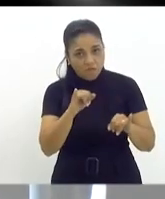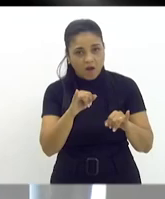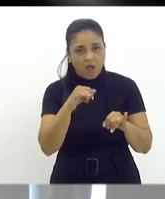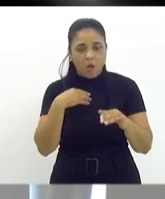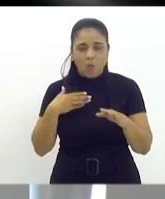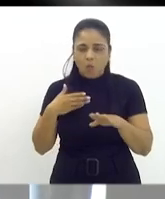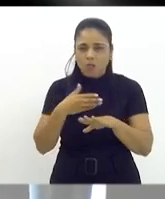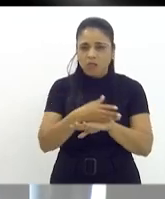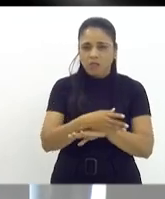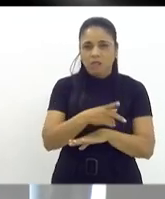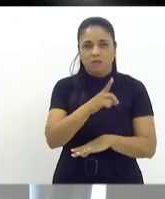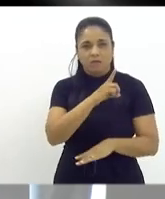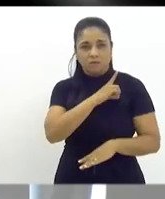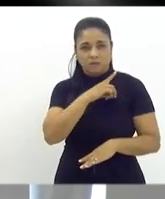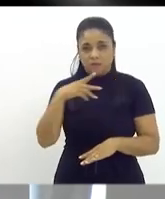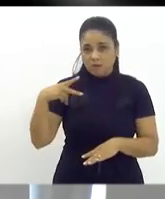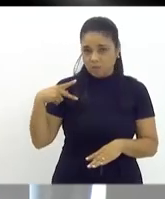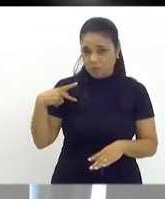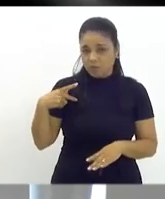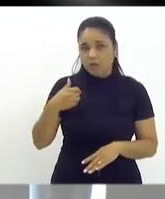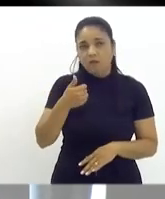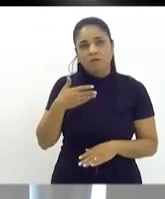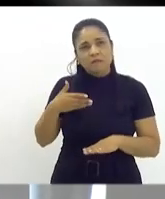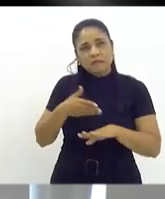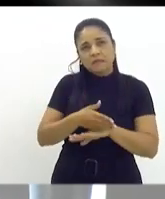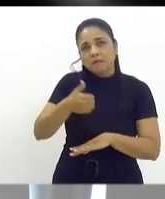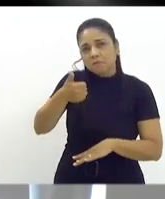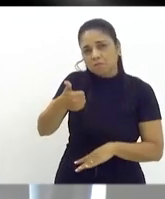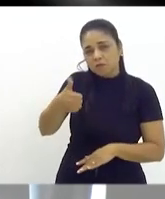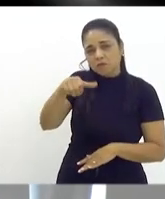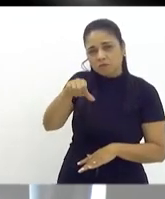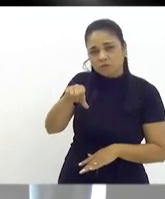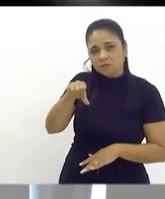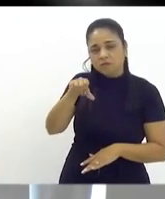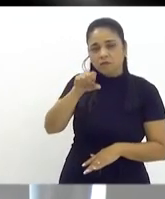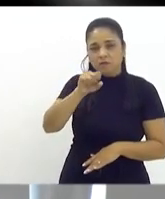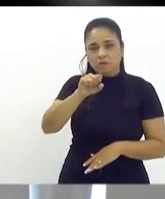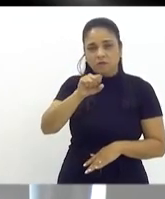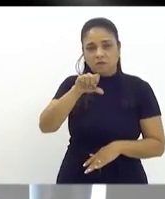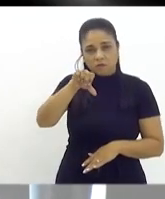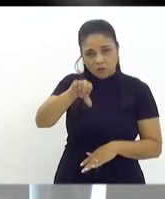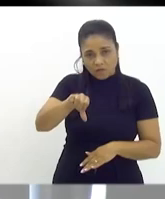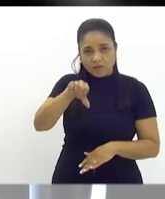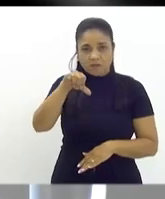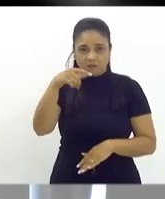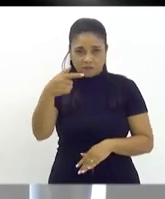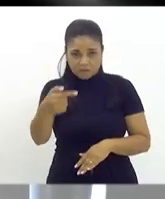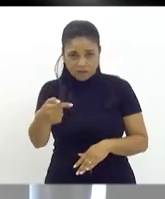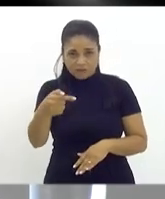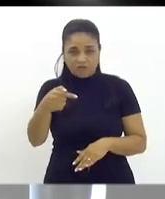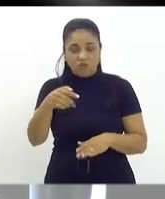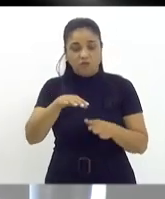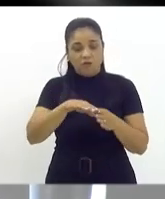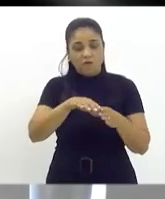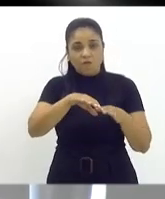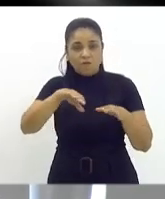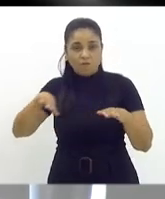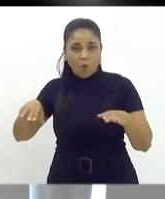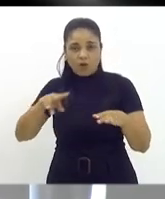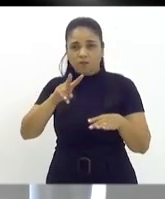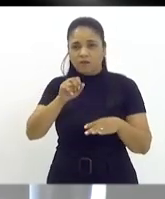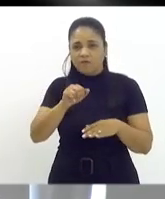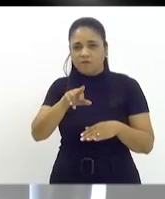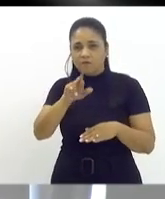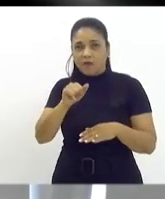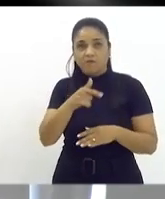ingressei na Defensoria em 1997 e eu fiquei muito pouco tempo fora da vara criminal 1997